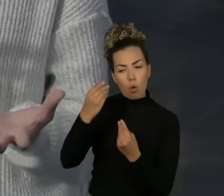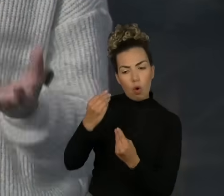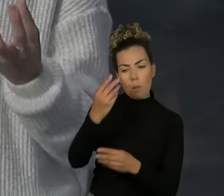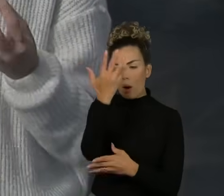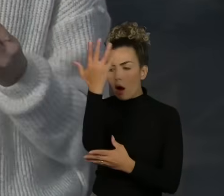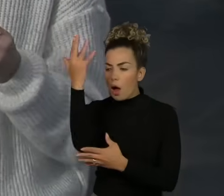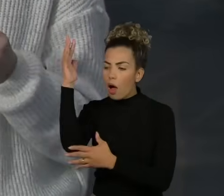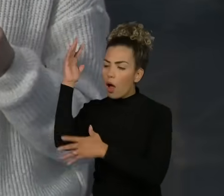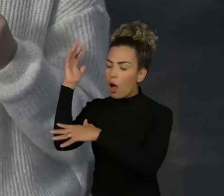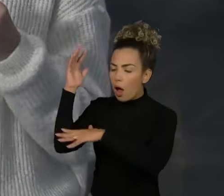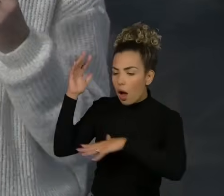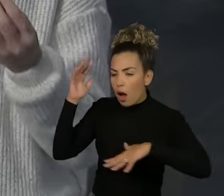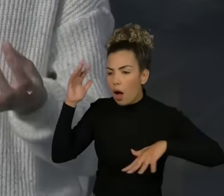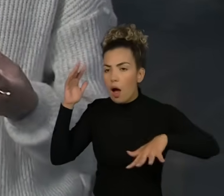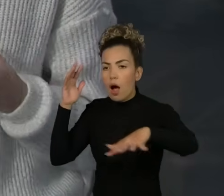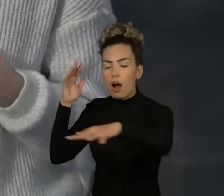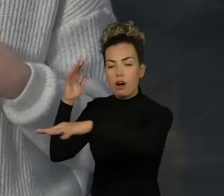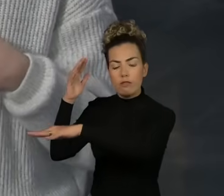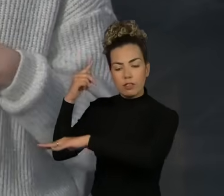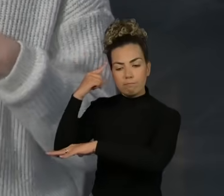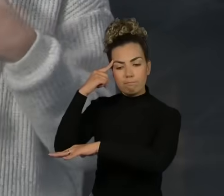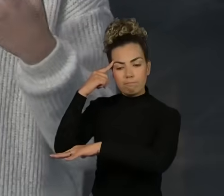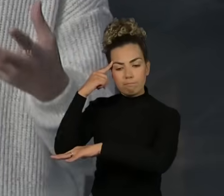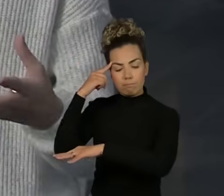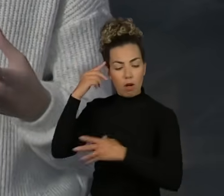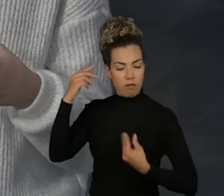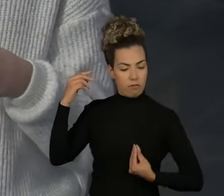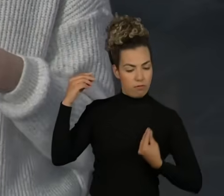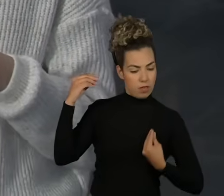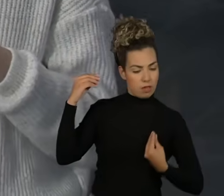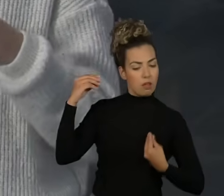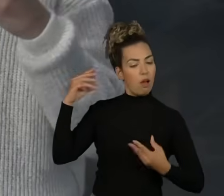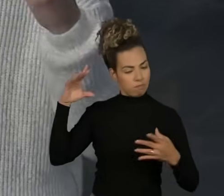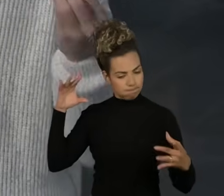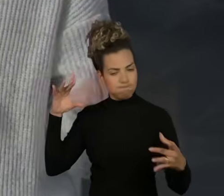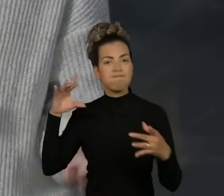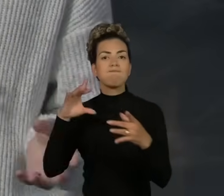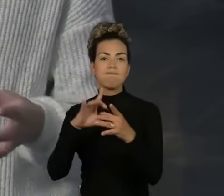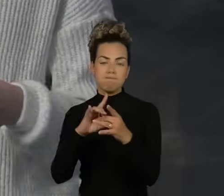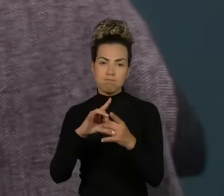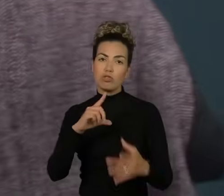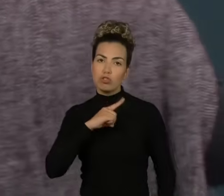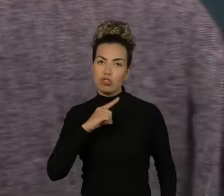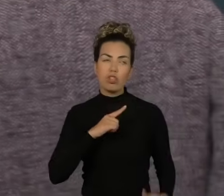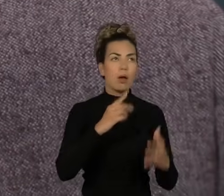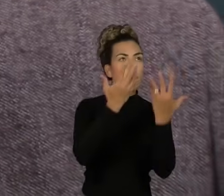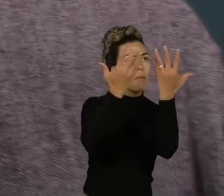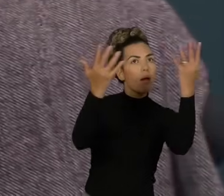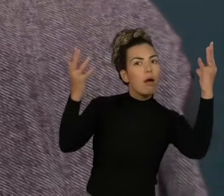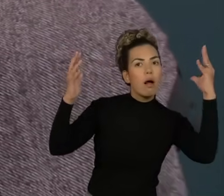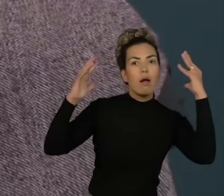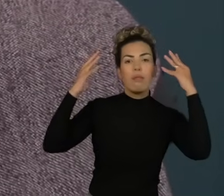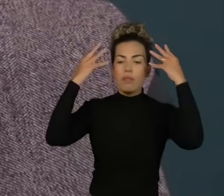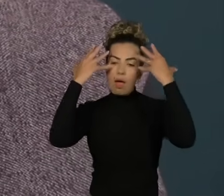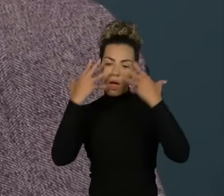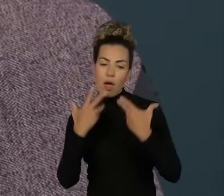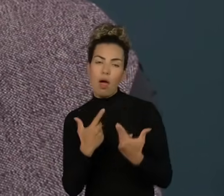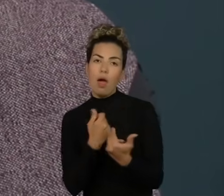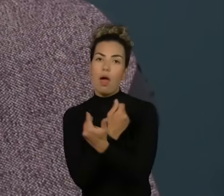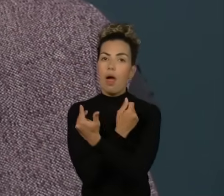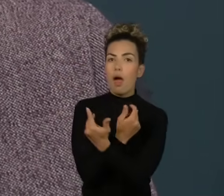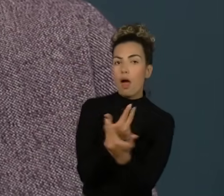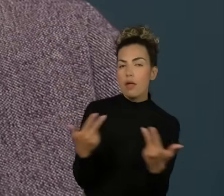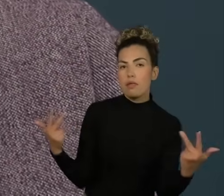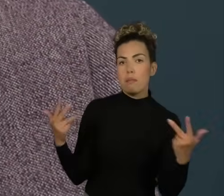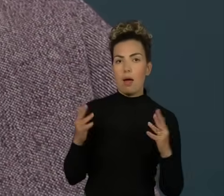essa noção de uma interconexão entre diferentes seres, entre plantas, entre animais. O Monet não se dirige a